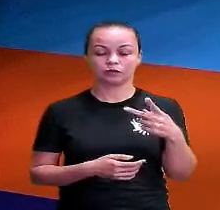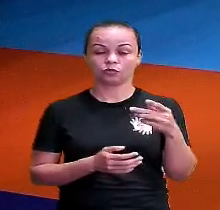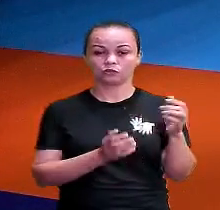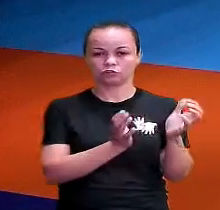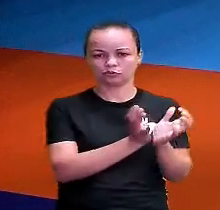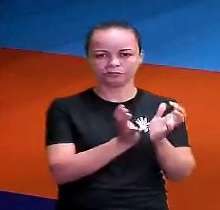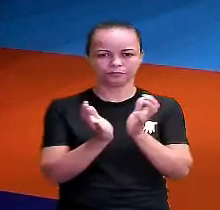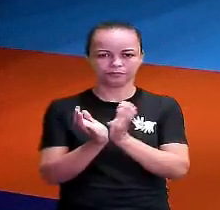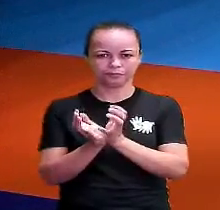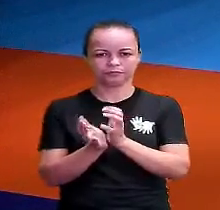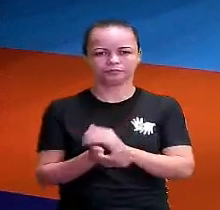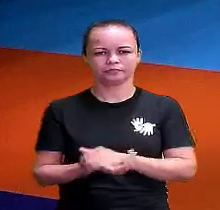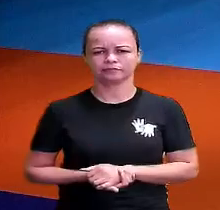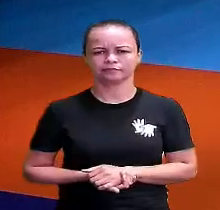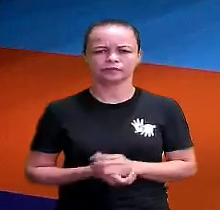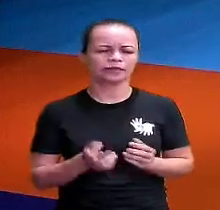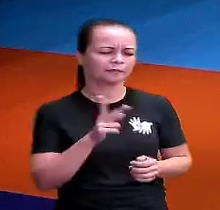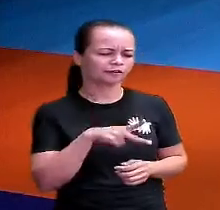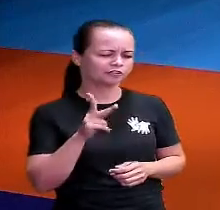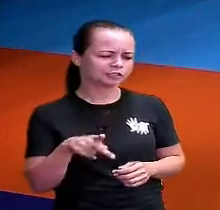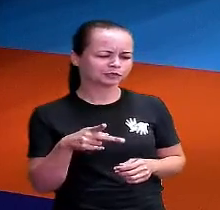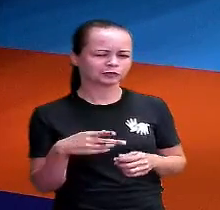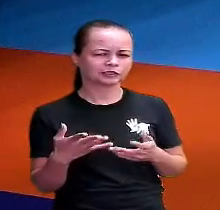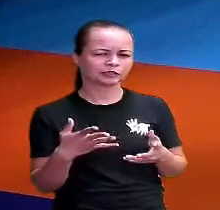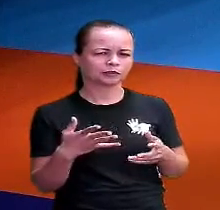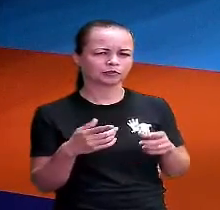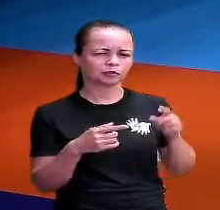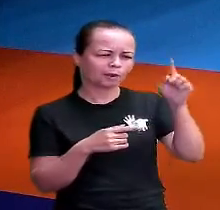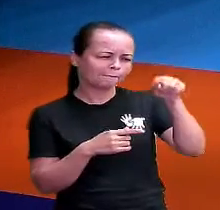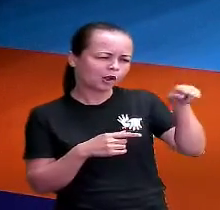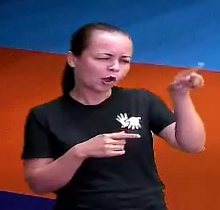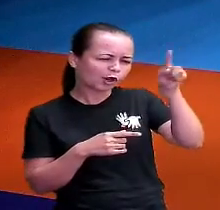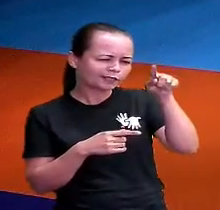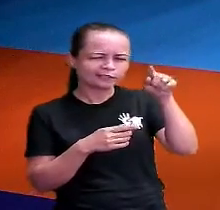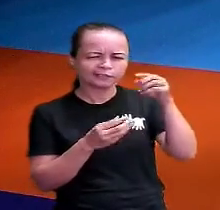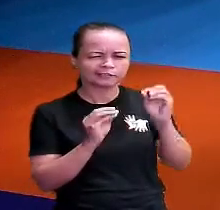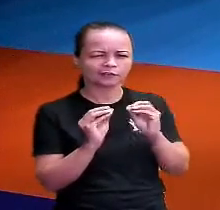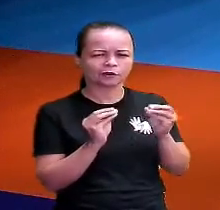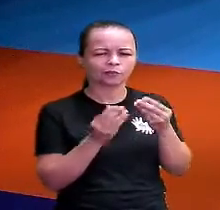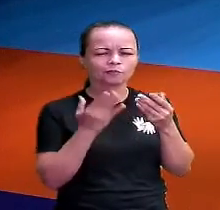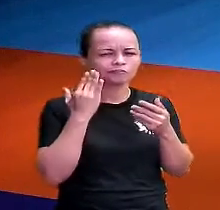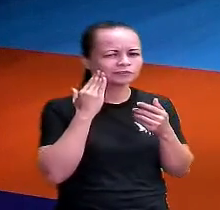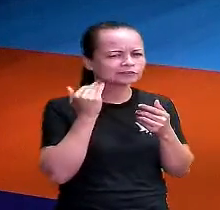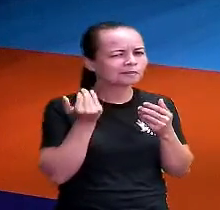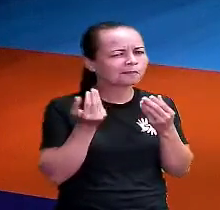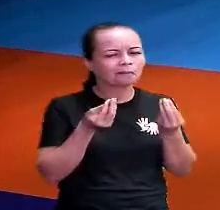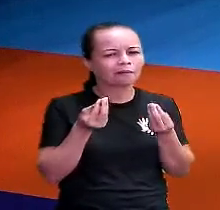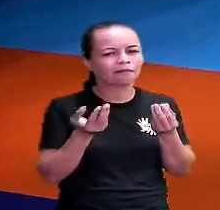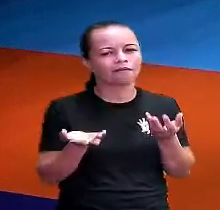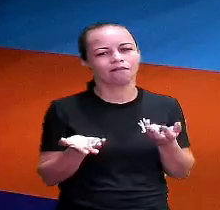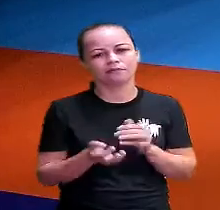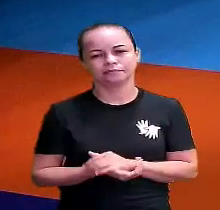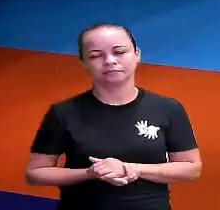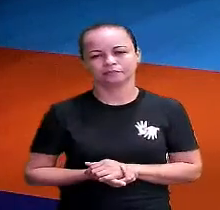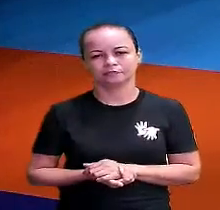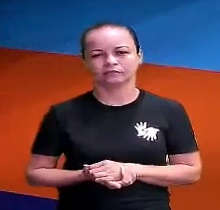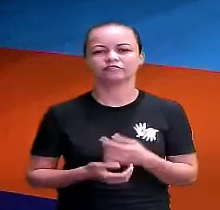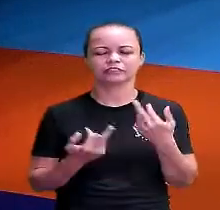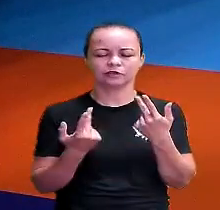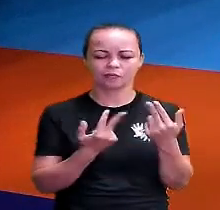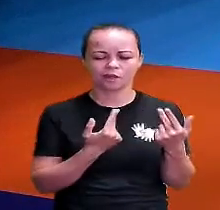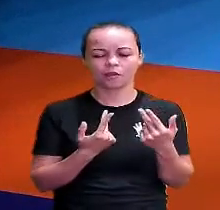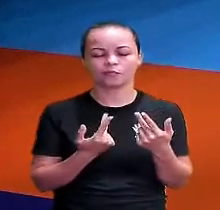turminhas. Ah, professora, a senhora não botou aquela bolinha em cima, e aí como é que eu vou saber? A gente faz do mesmo jeito,